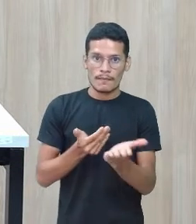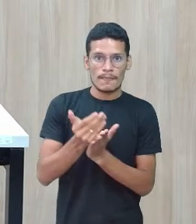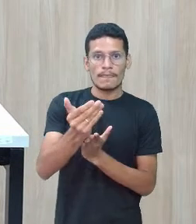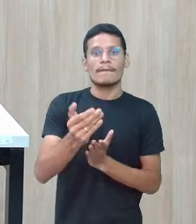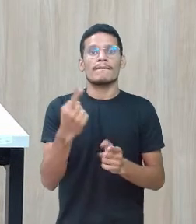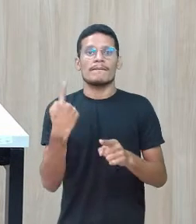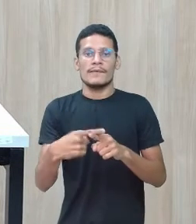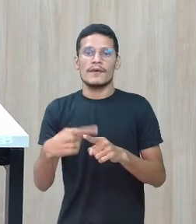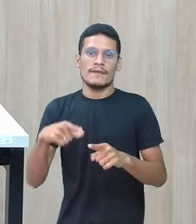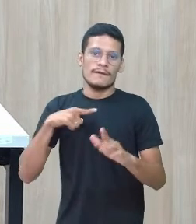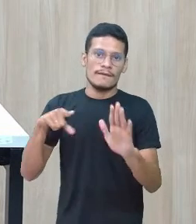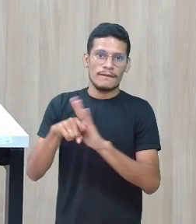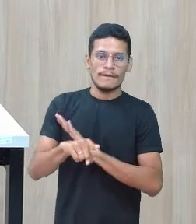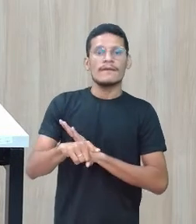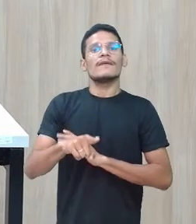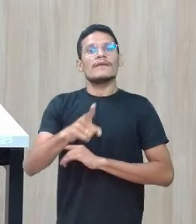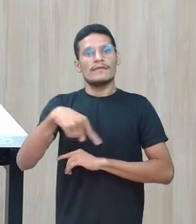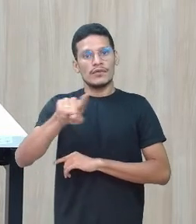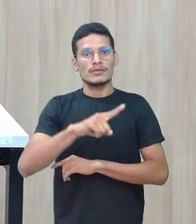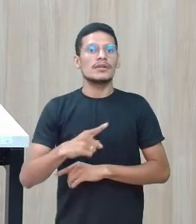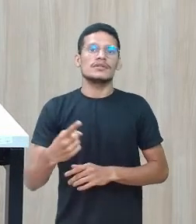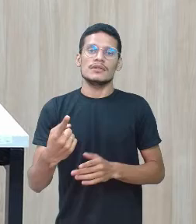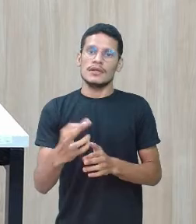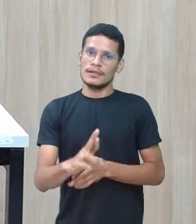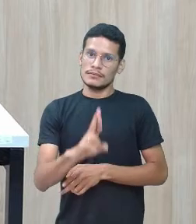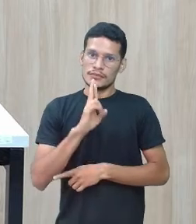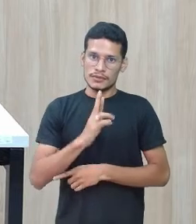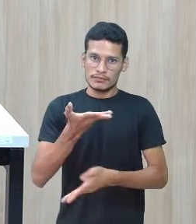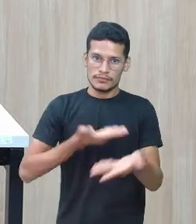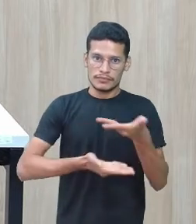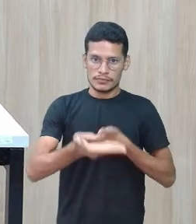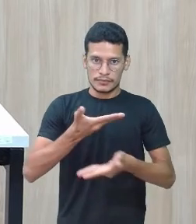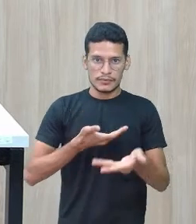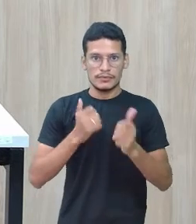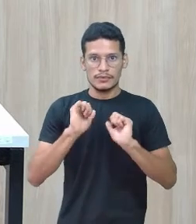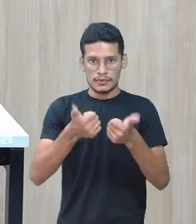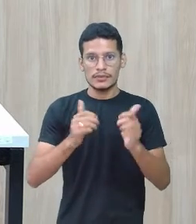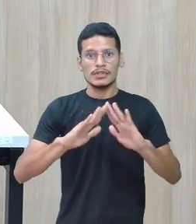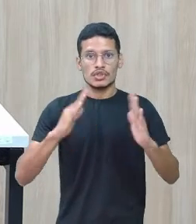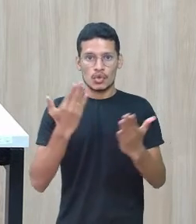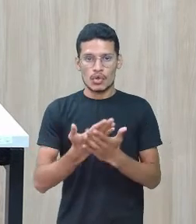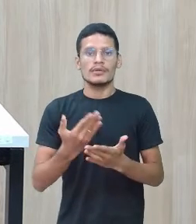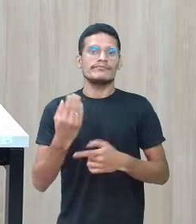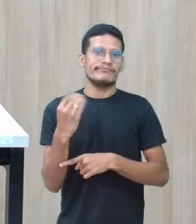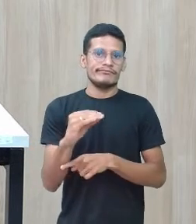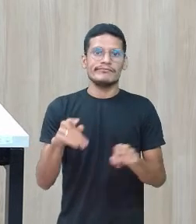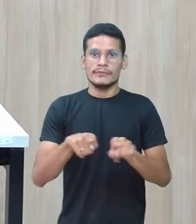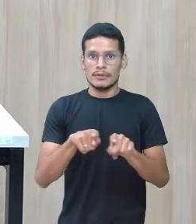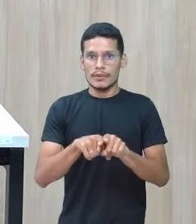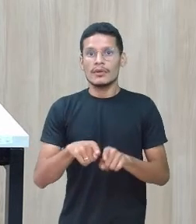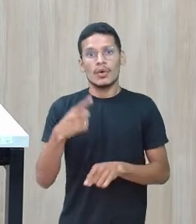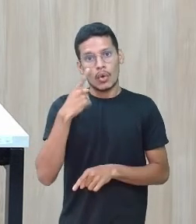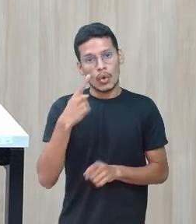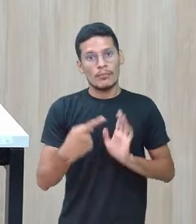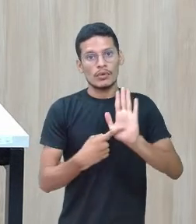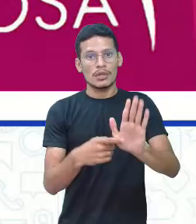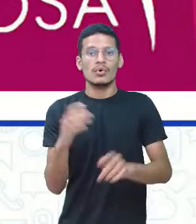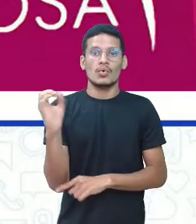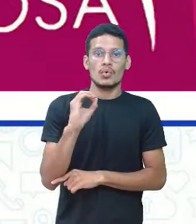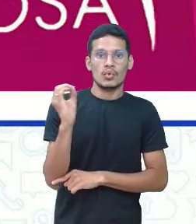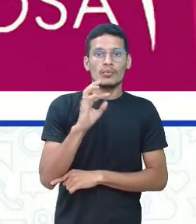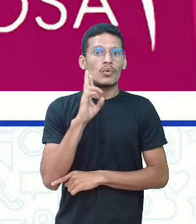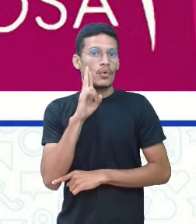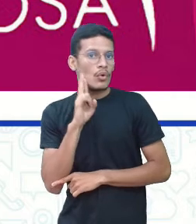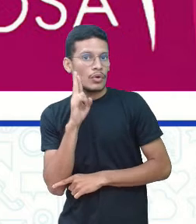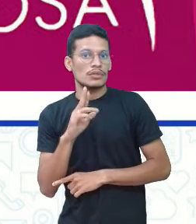ter perguntas aí para acontecer a nossa interação. Coloquem a escola. Então, eu trago para vocês Outubro Rosa,